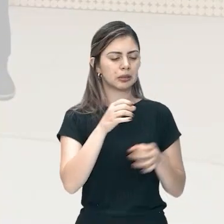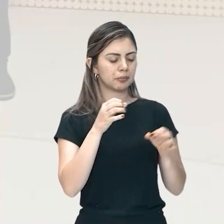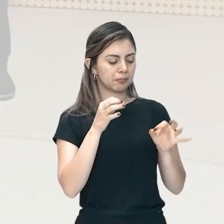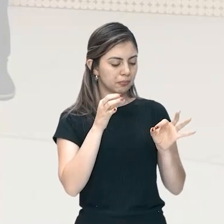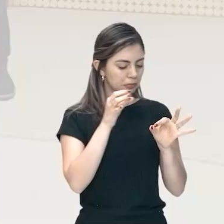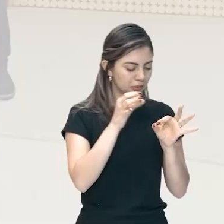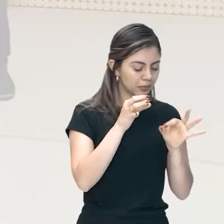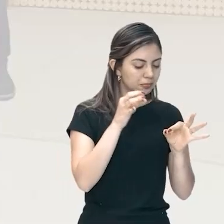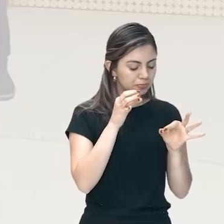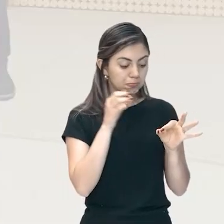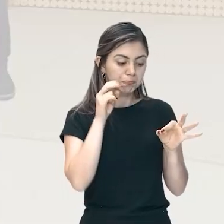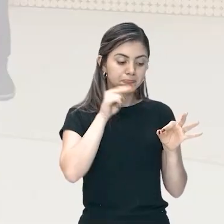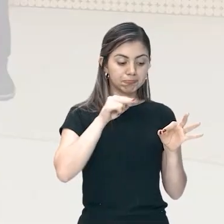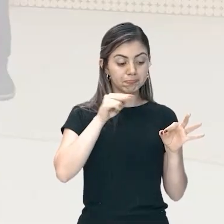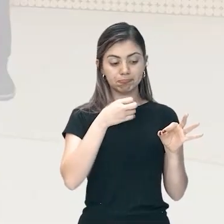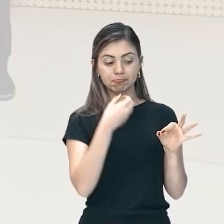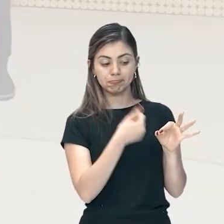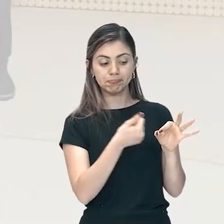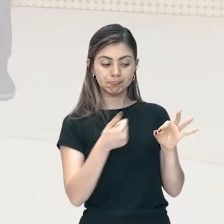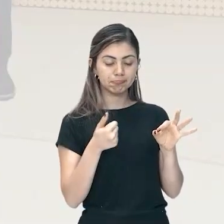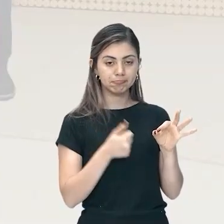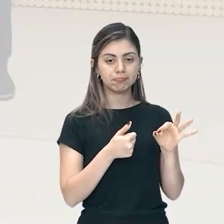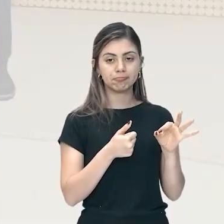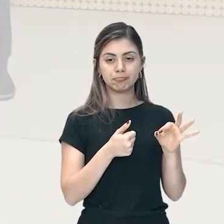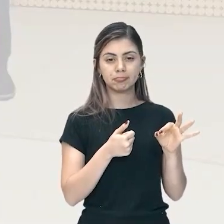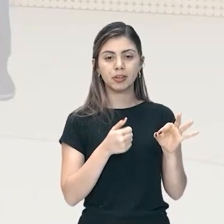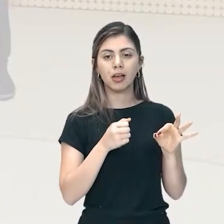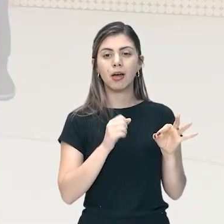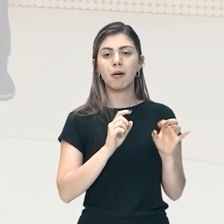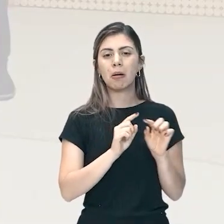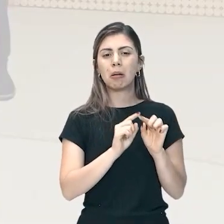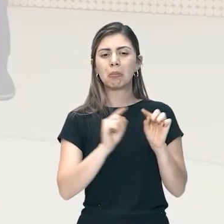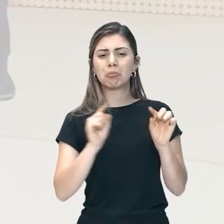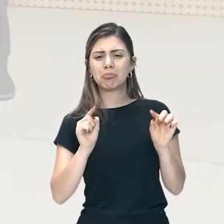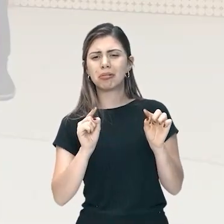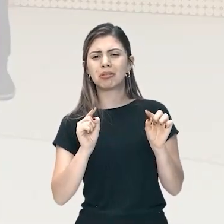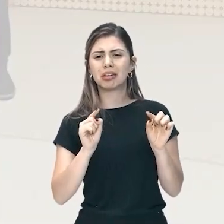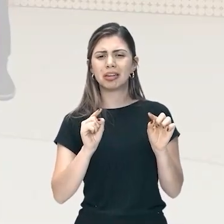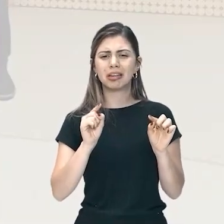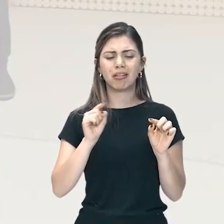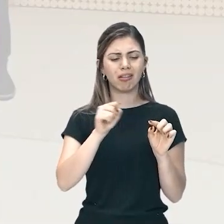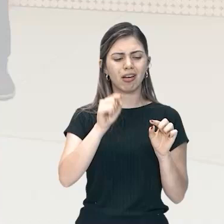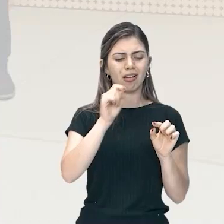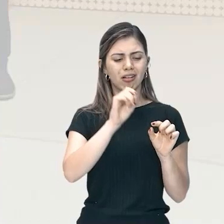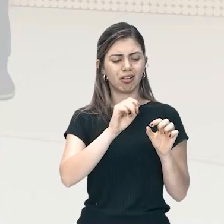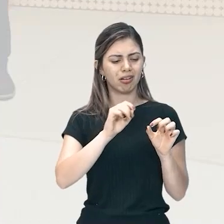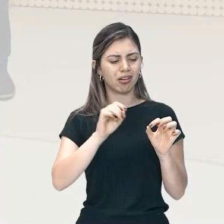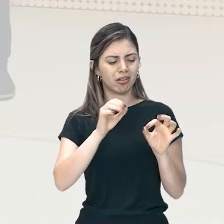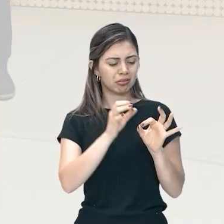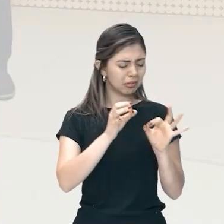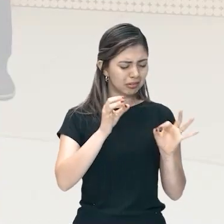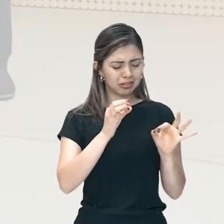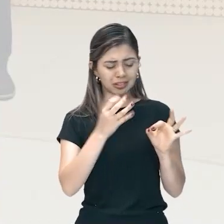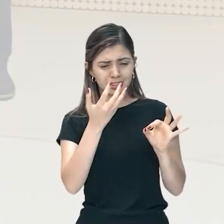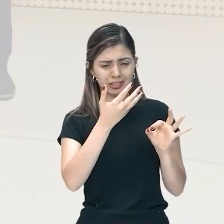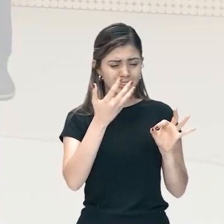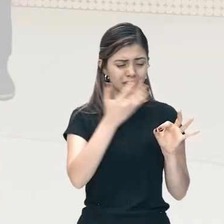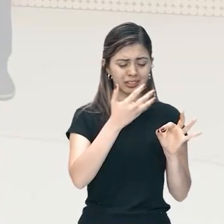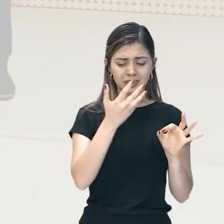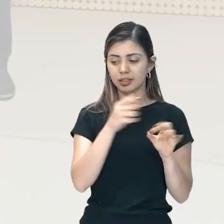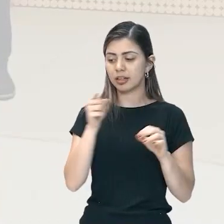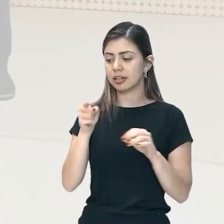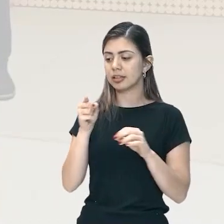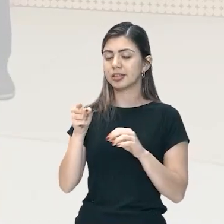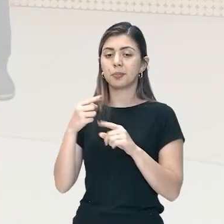perto, ela não vai conseguir enxergar porque a imagem se forma depois da retina. E aí a gente precisa utilizar uma